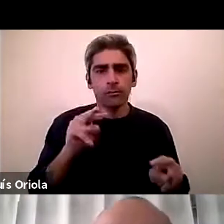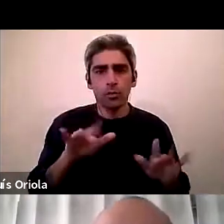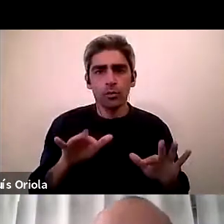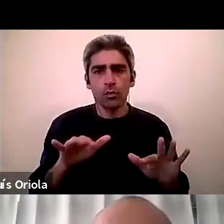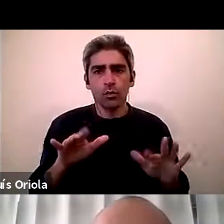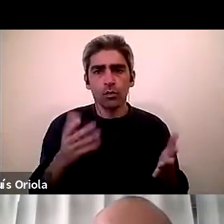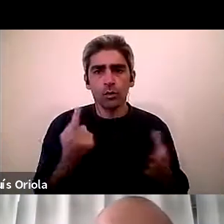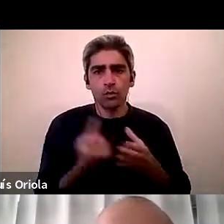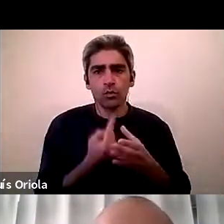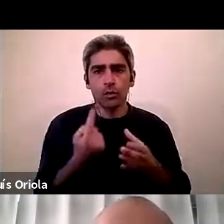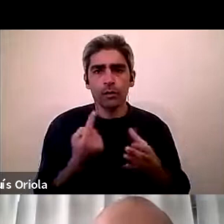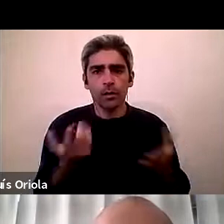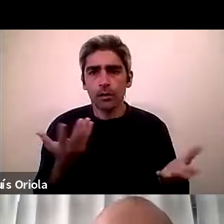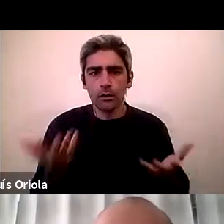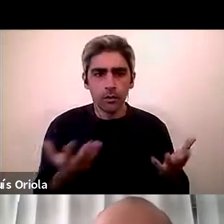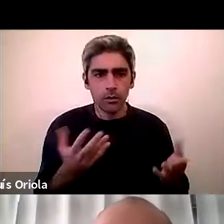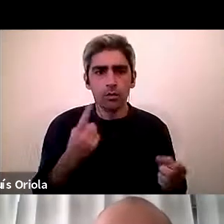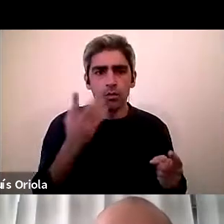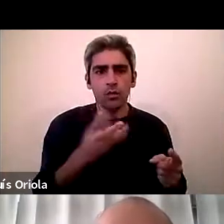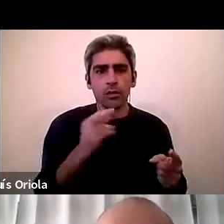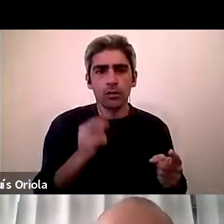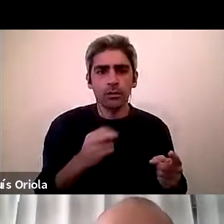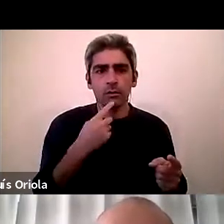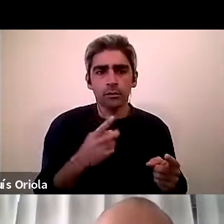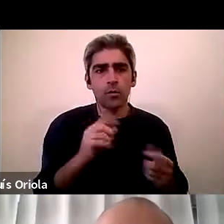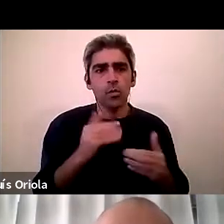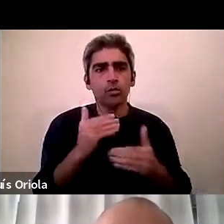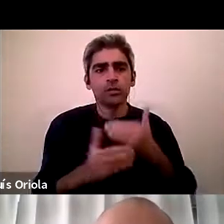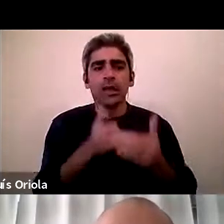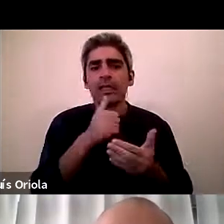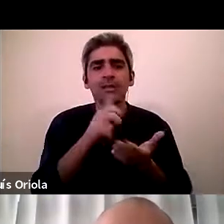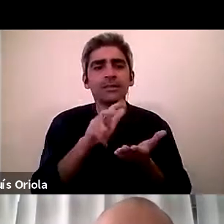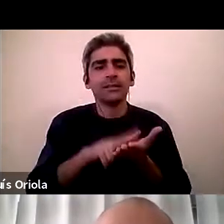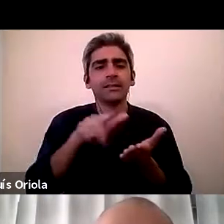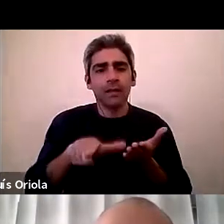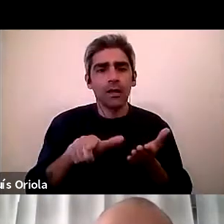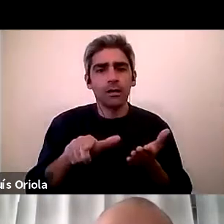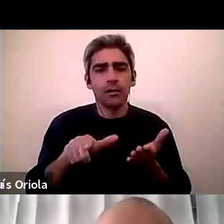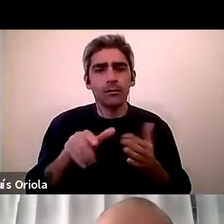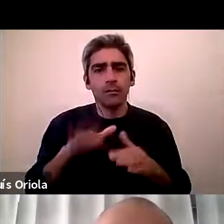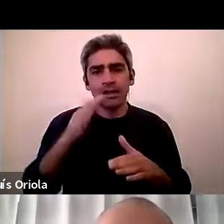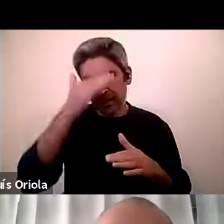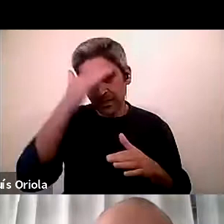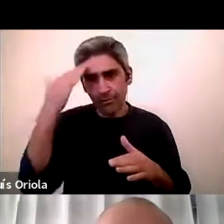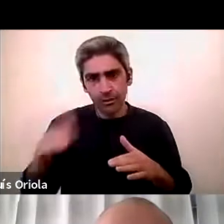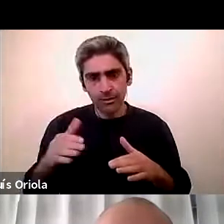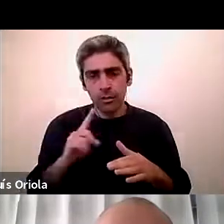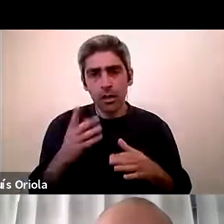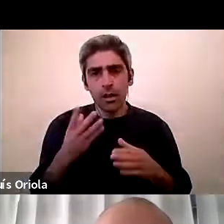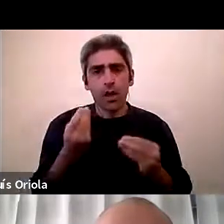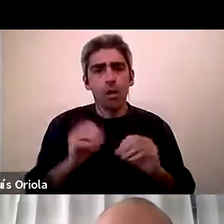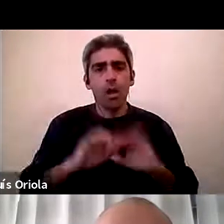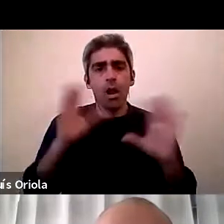computador isoladamente. Cerca de um terço também apontavam que os processos de tomada de decisão eram mais difíceis, não eram tão